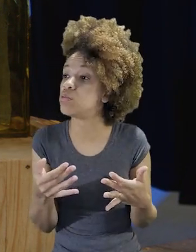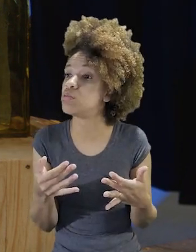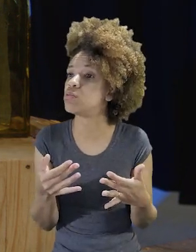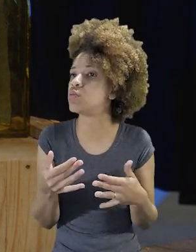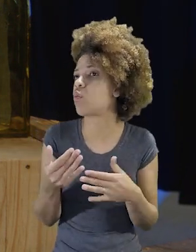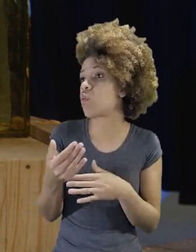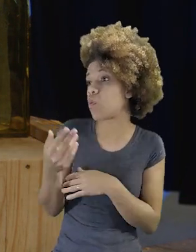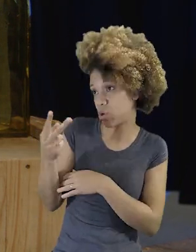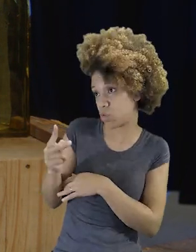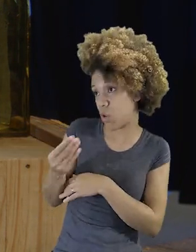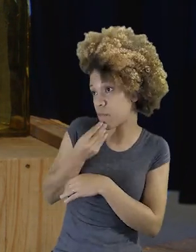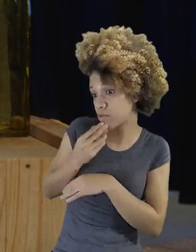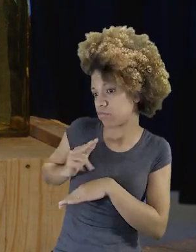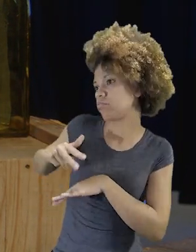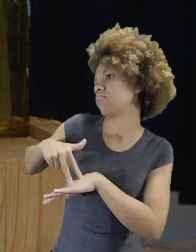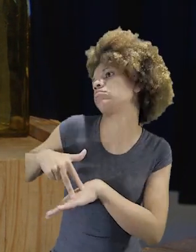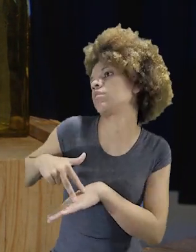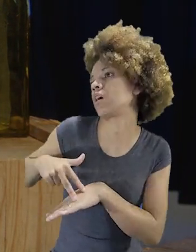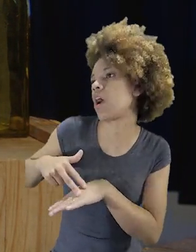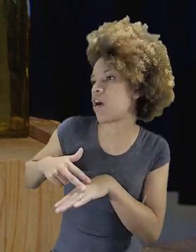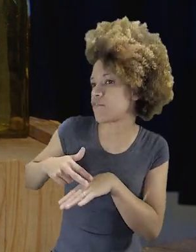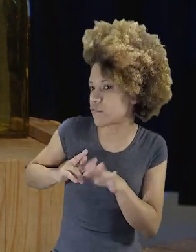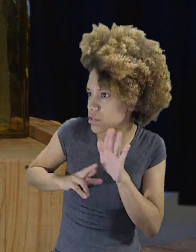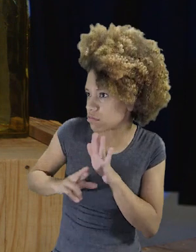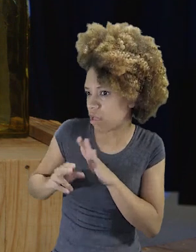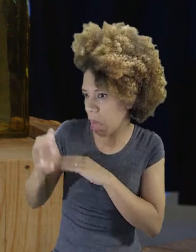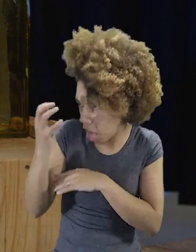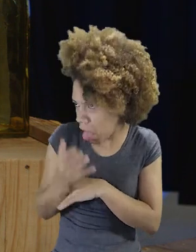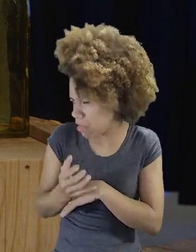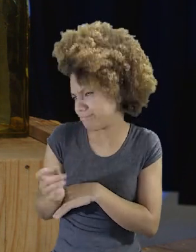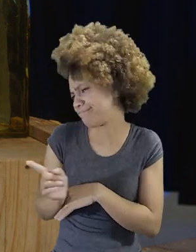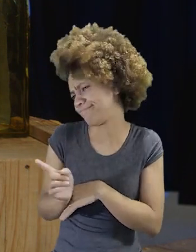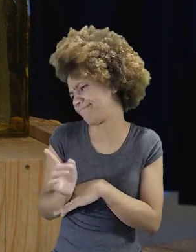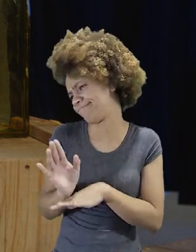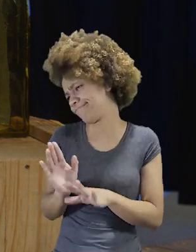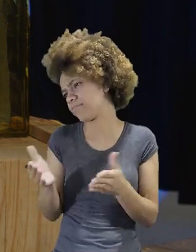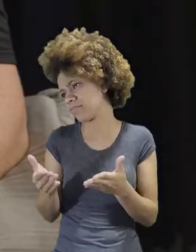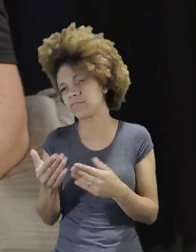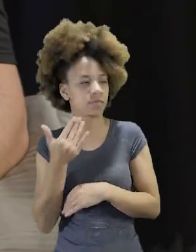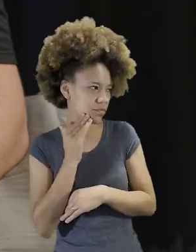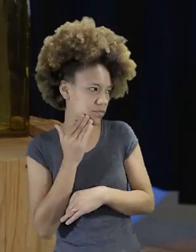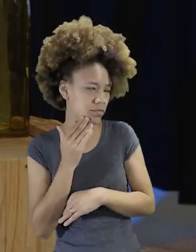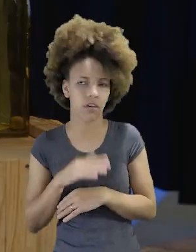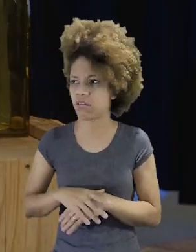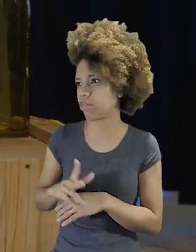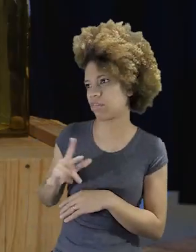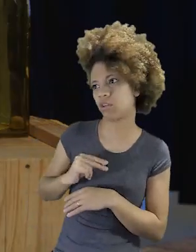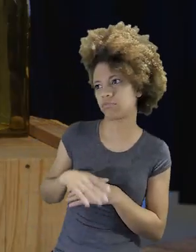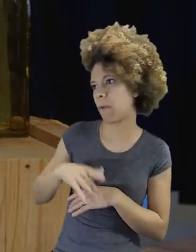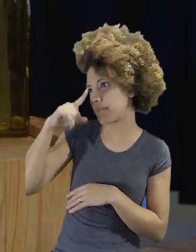isso com a a voz e as pessoas acham que você é esse monstro tá ligado